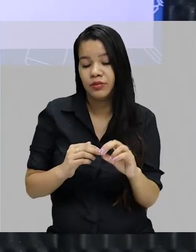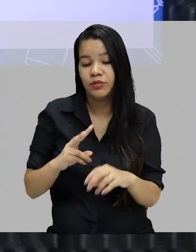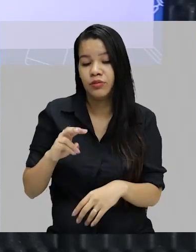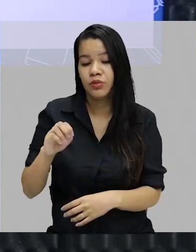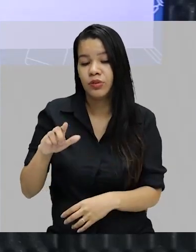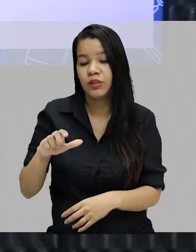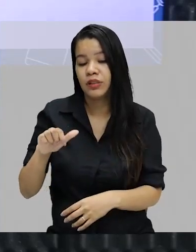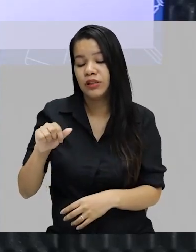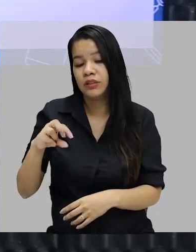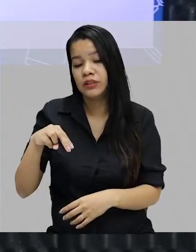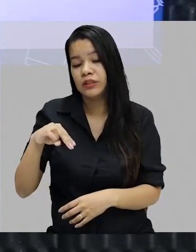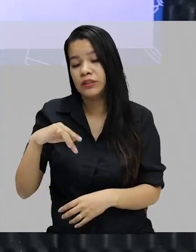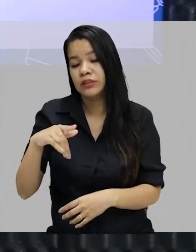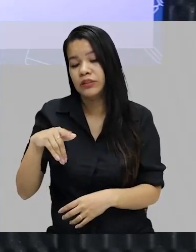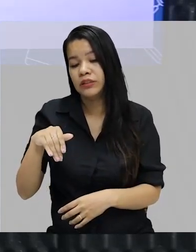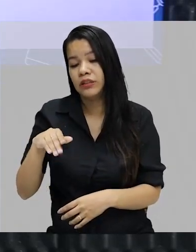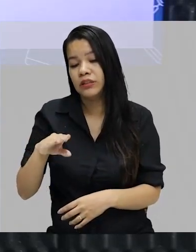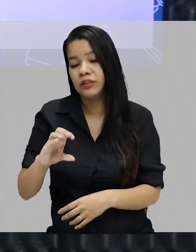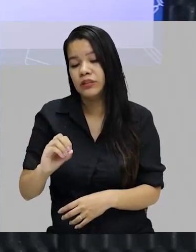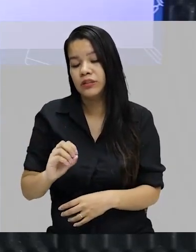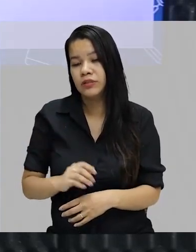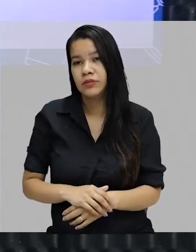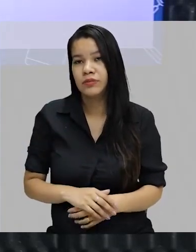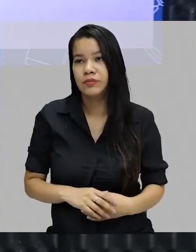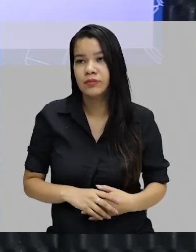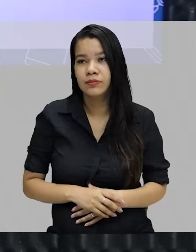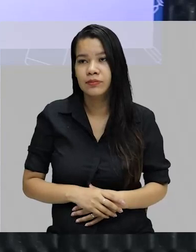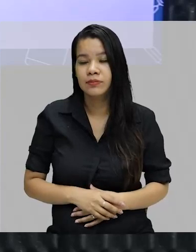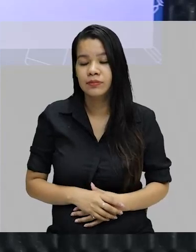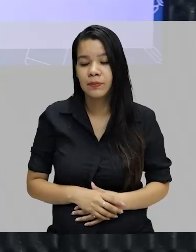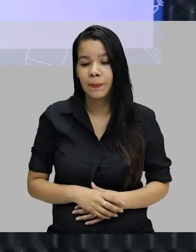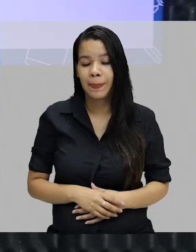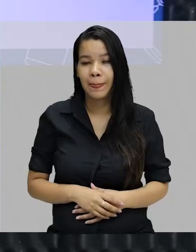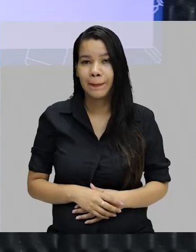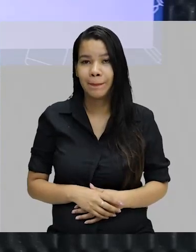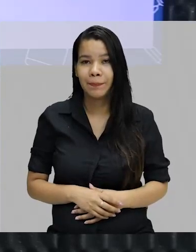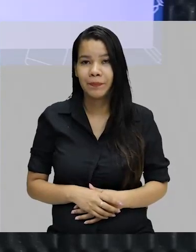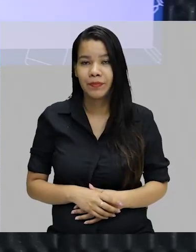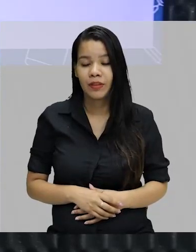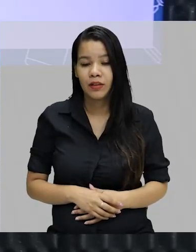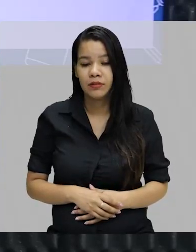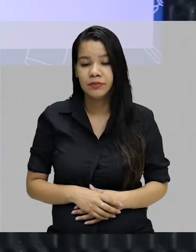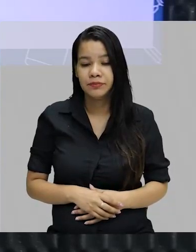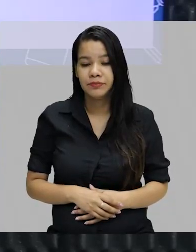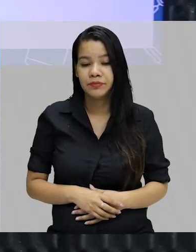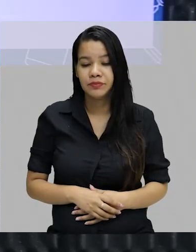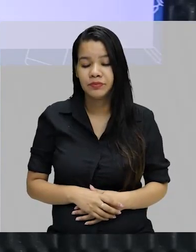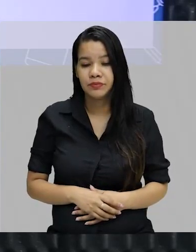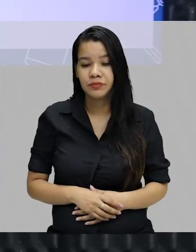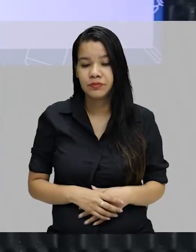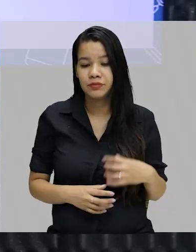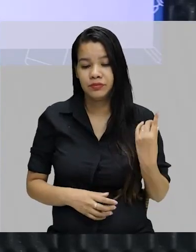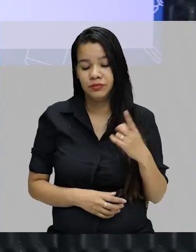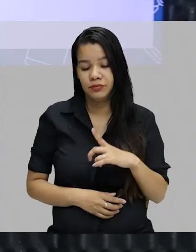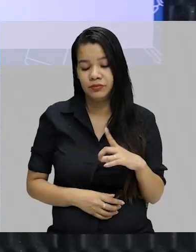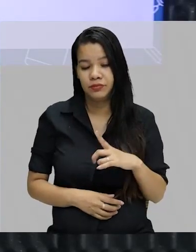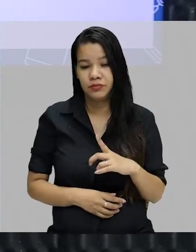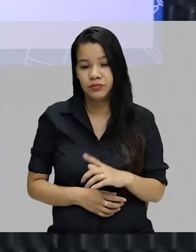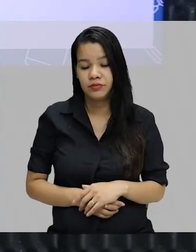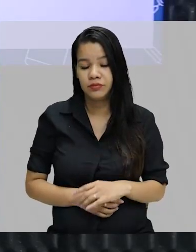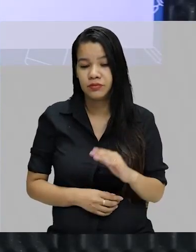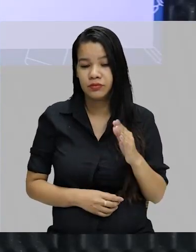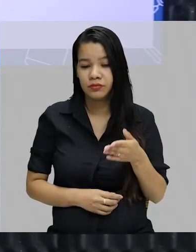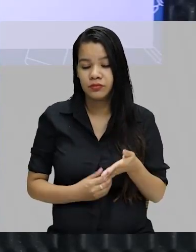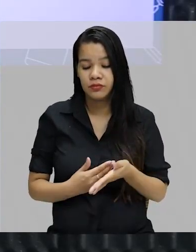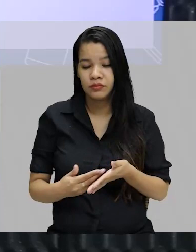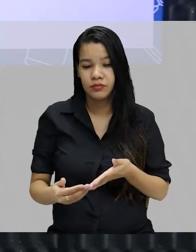vulcanização, porque vem do termo vulcano, né, o deus do fogo. Tudo bem? Então nós temos aqui já